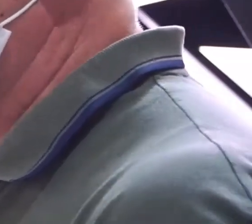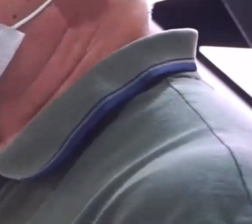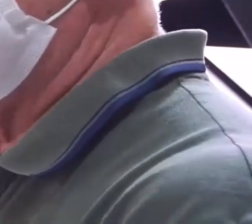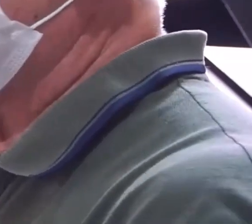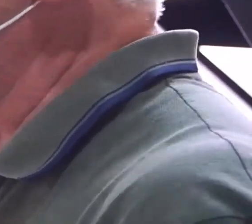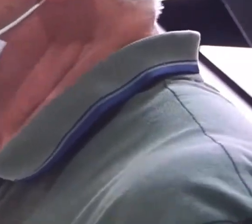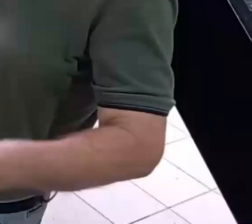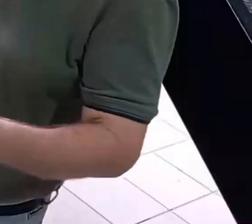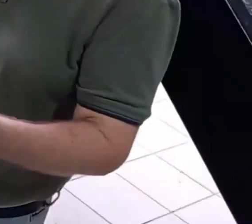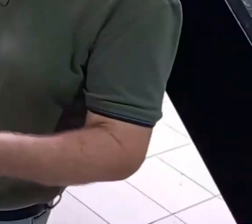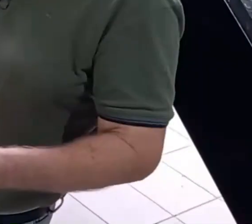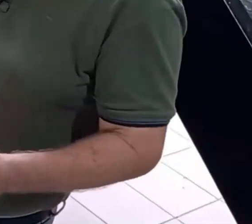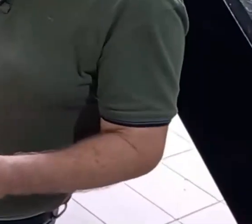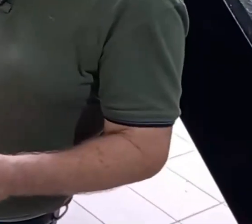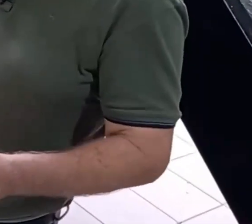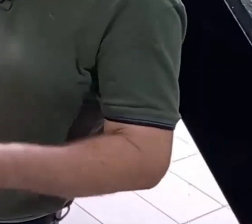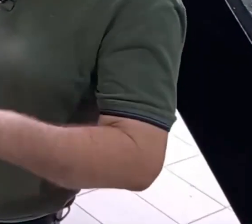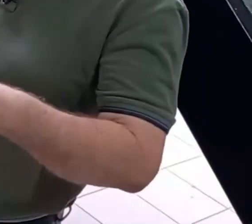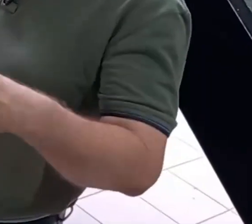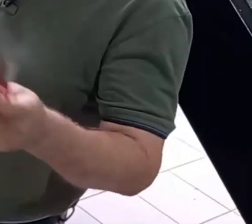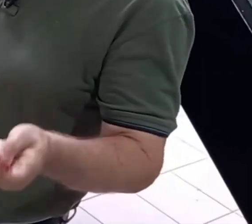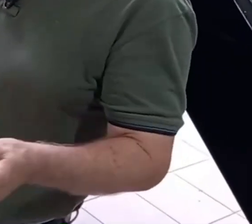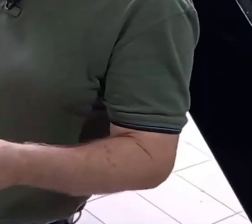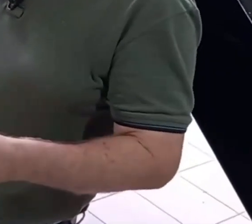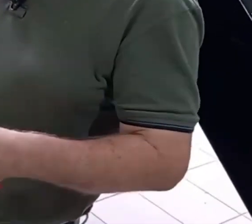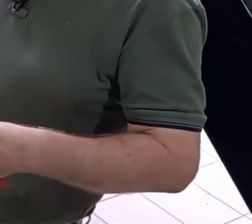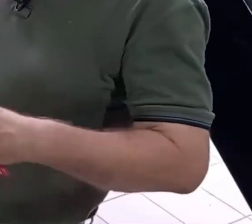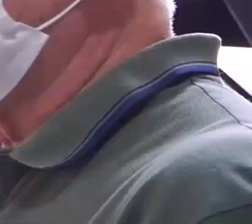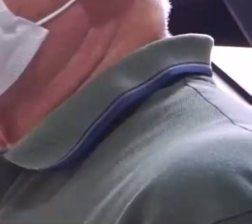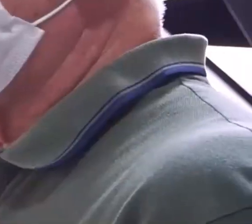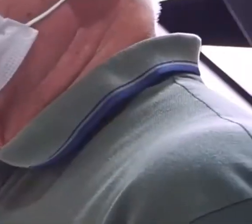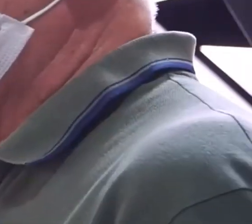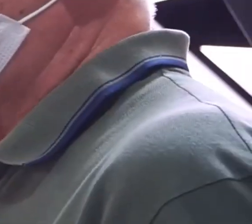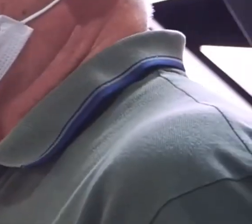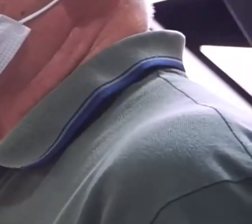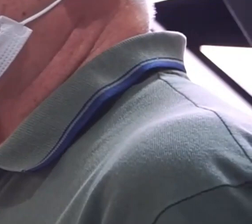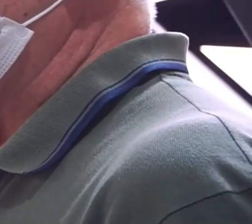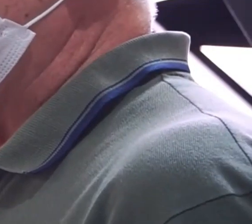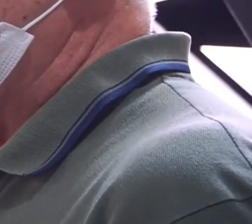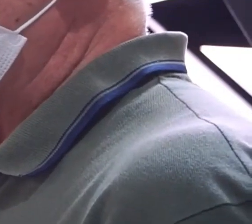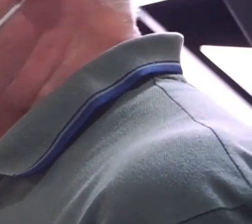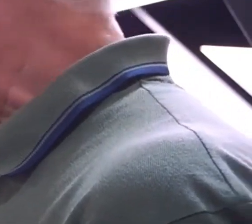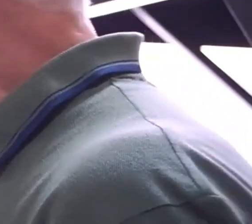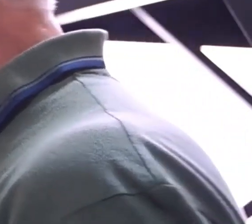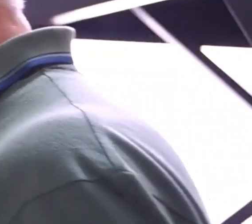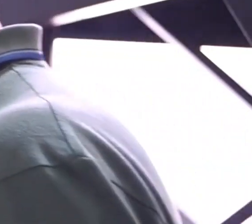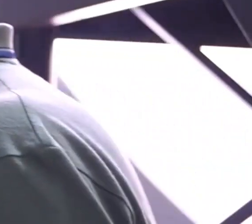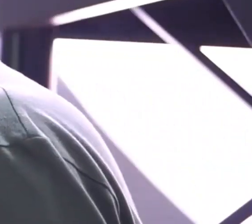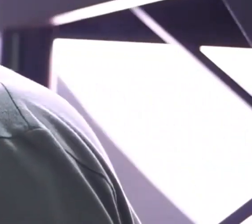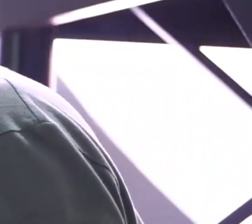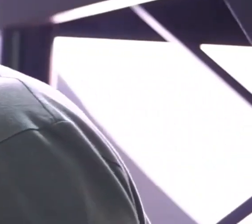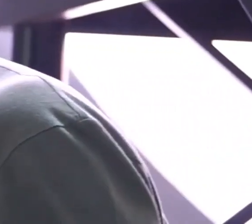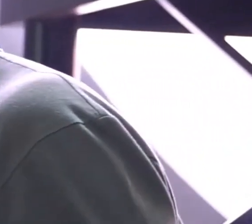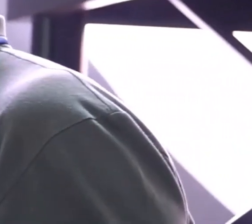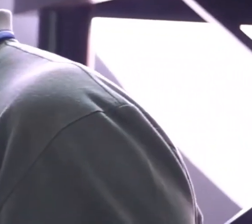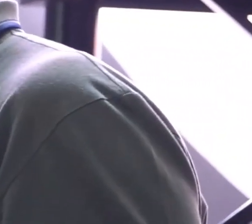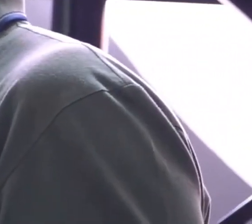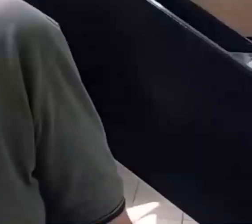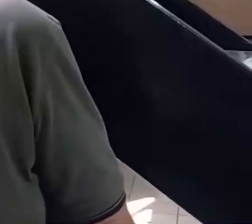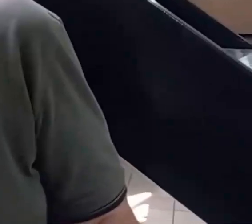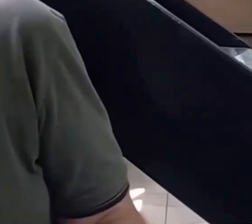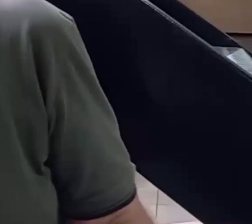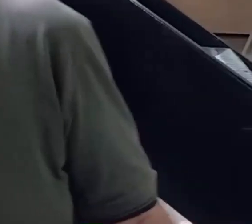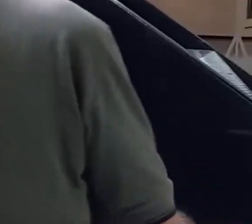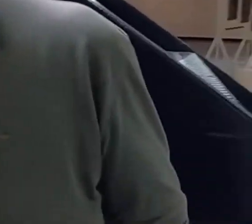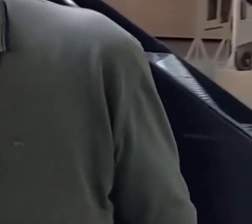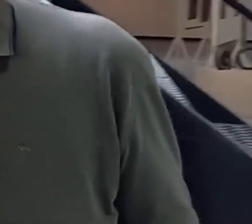espalha as tintas, pincel e começa. Aí você leva 2, 3 horas, 4 horas, está pronto. Mas as pessoas ficam pasmas quando eu